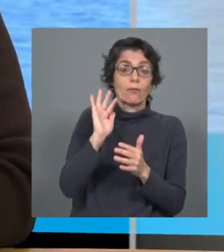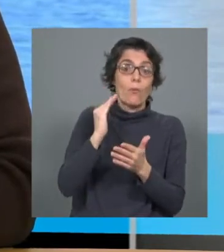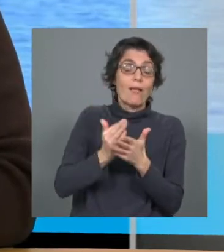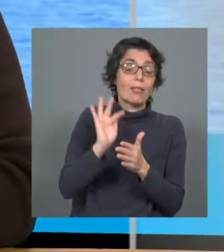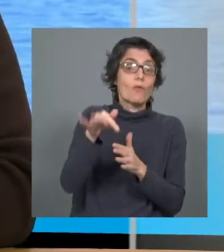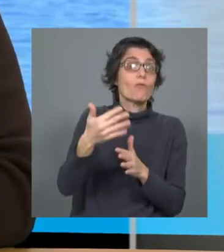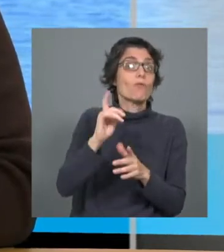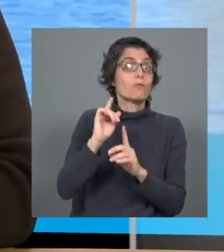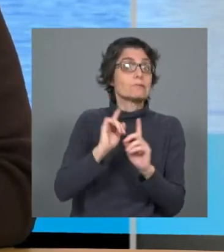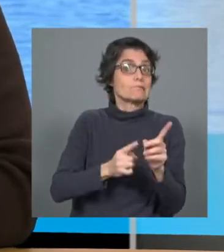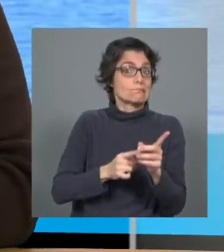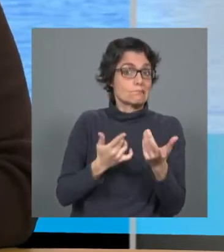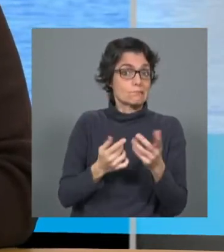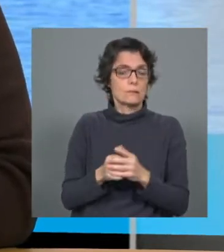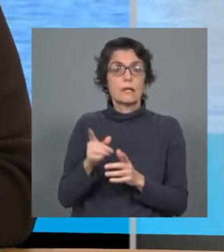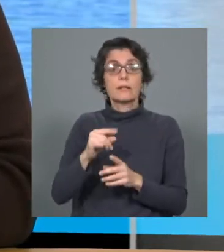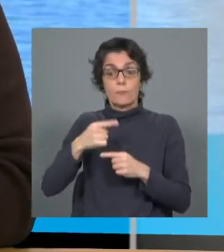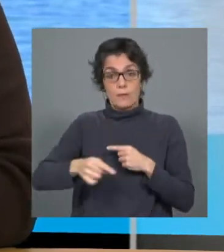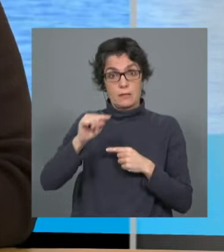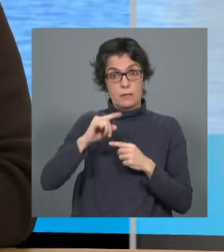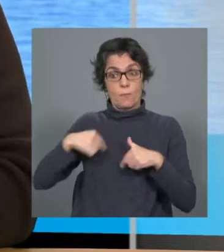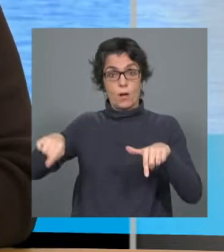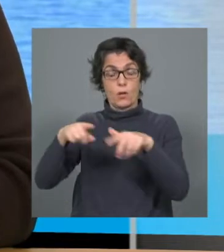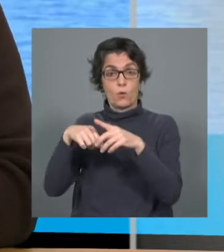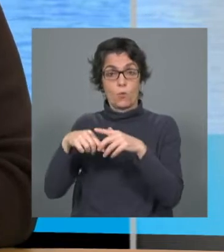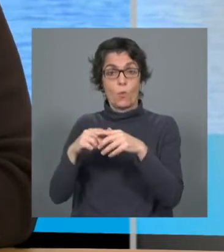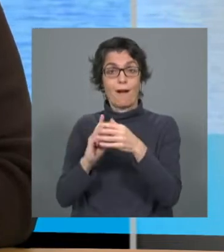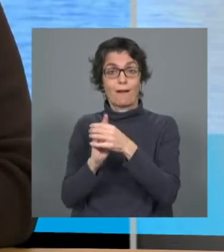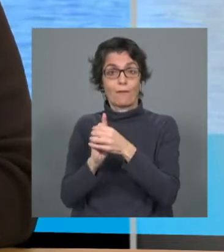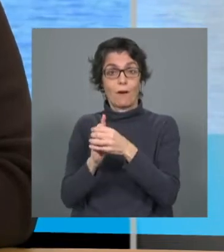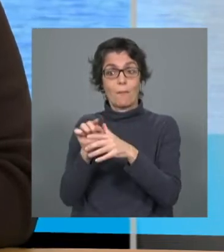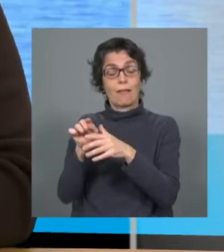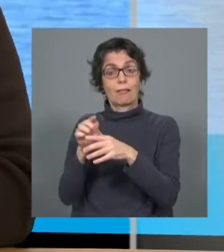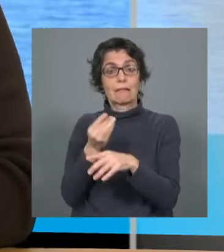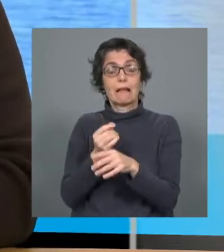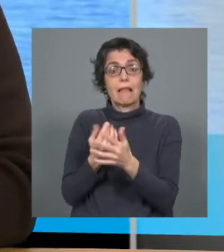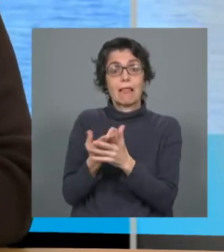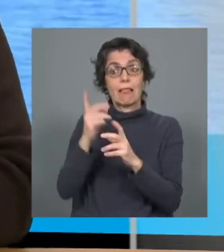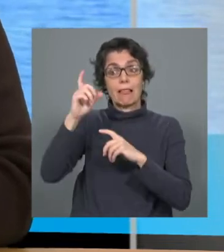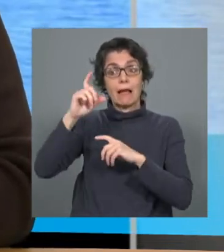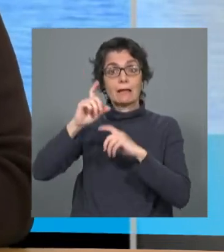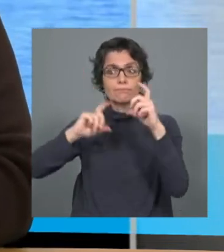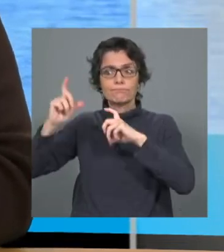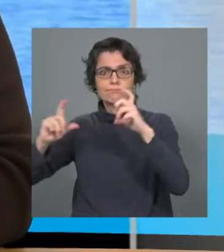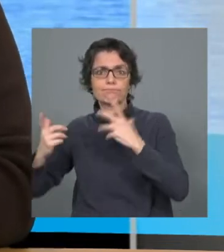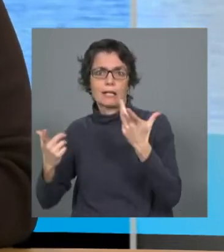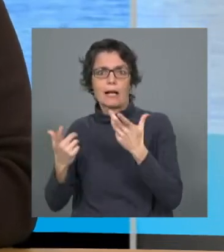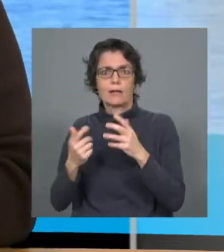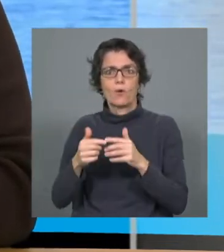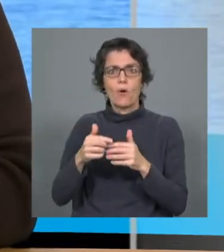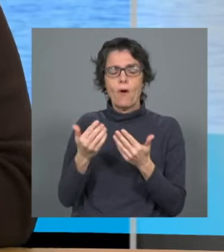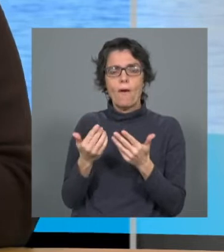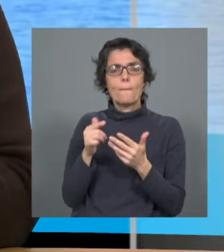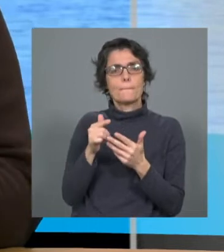da reunião do Infarmed desta semana, dar dados, as tais chamadas linhas vermelhas, sim,